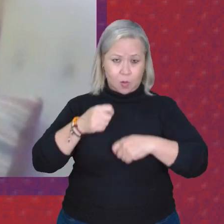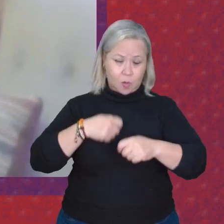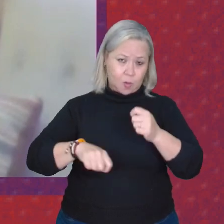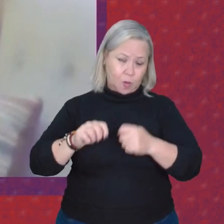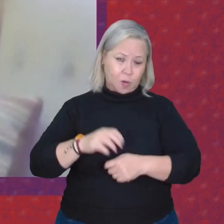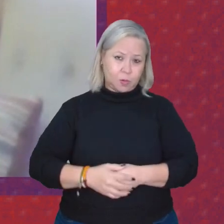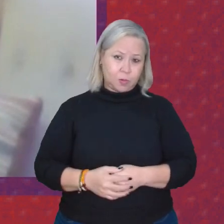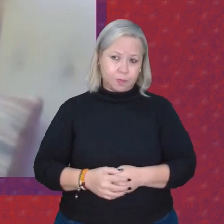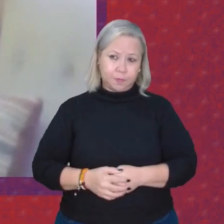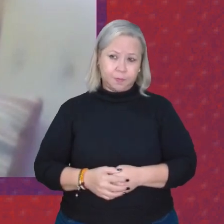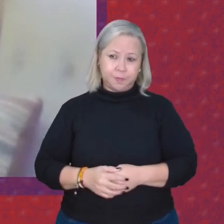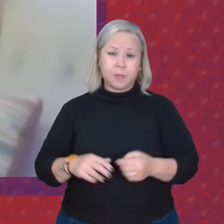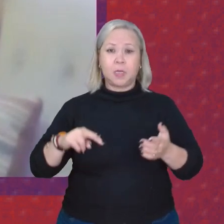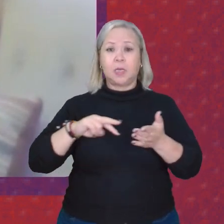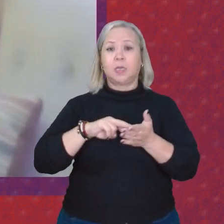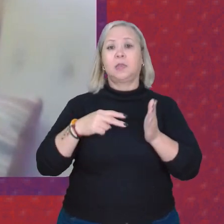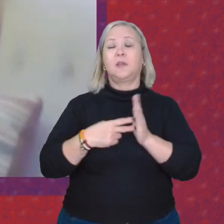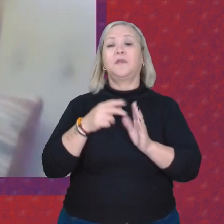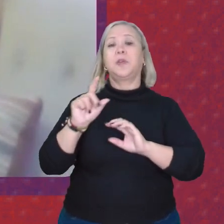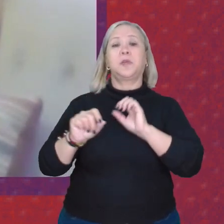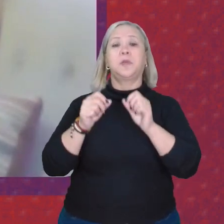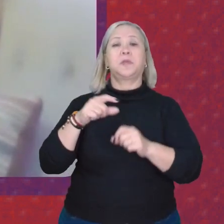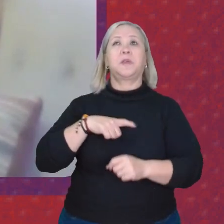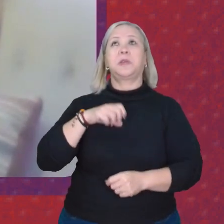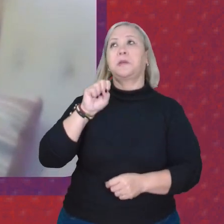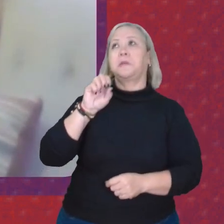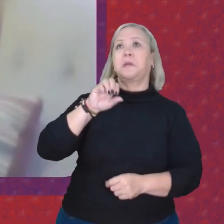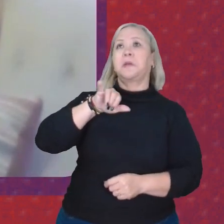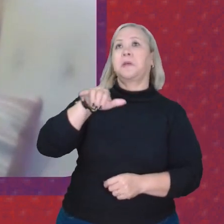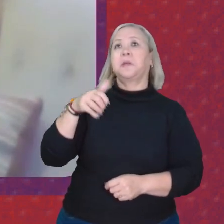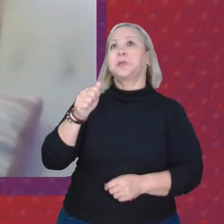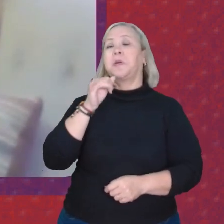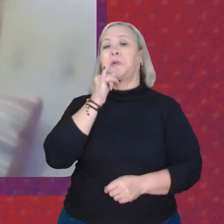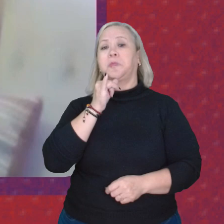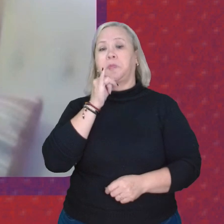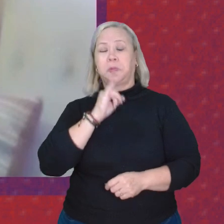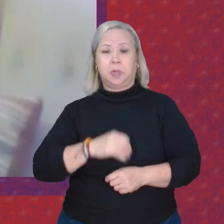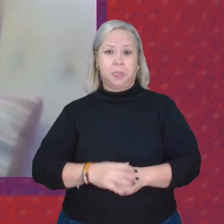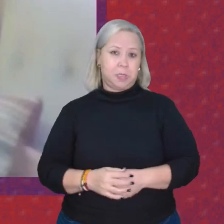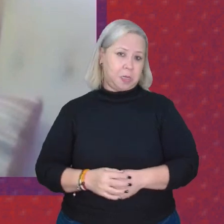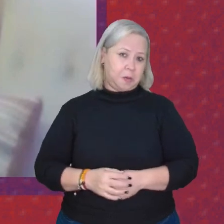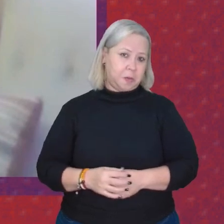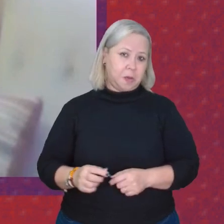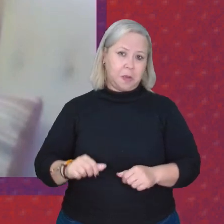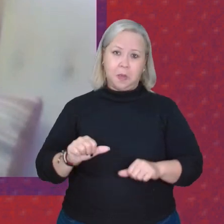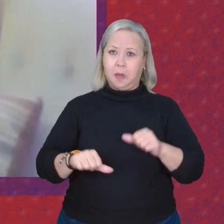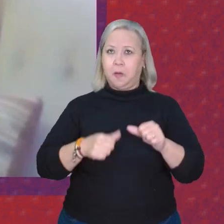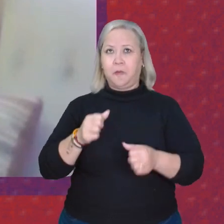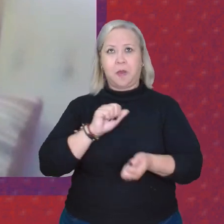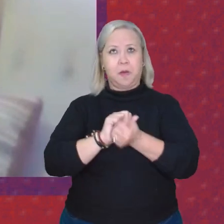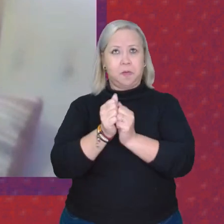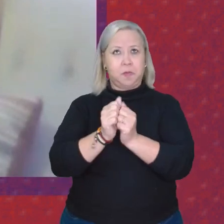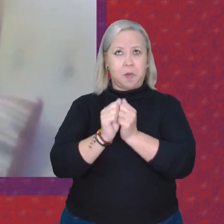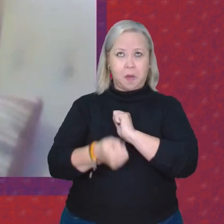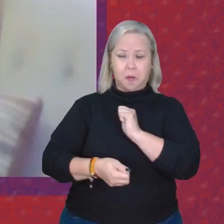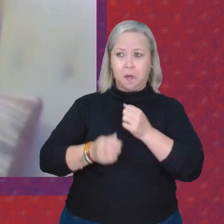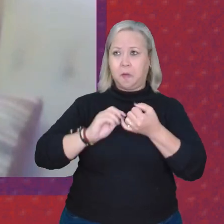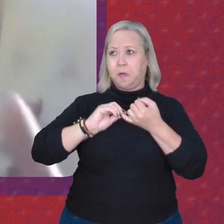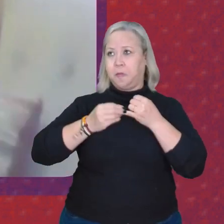que define que vai produzir soja ao invés de arroz, feijão,